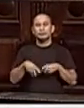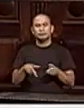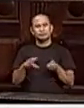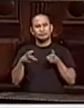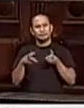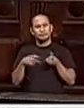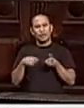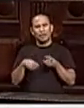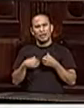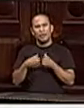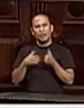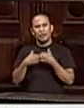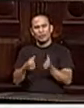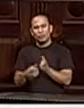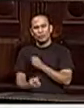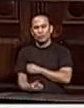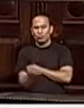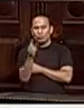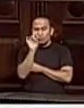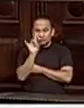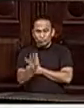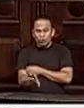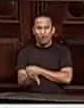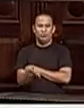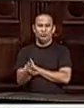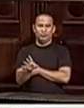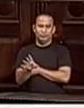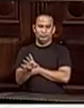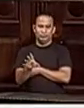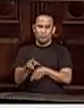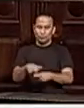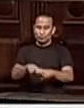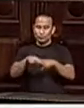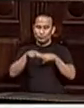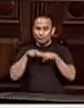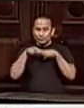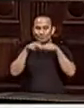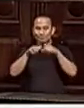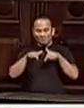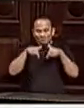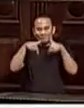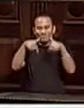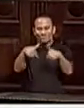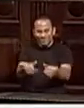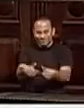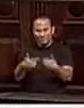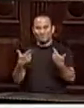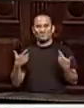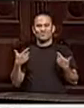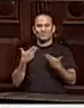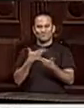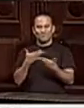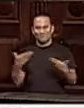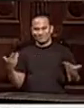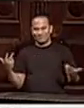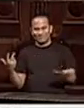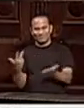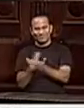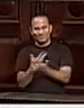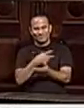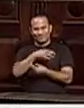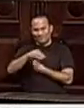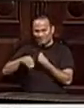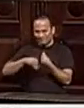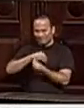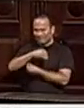dos transportes, única e exclusivamente por conta da prática da propinagem através